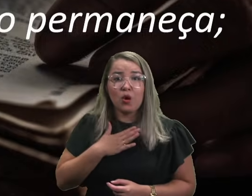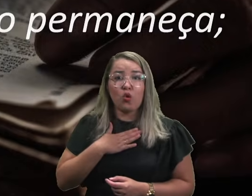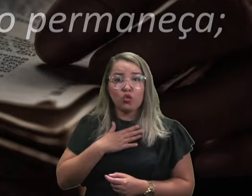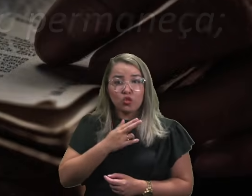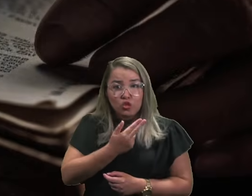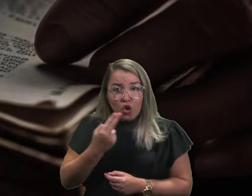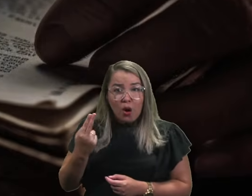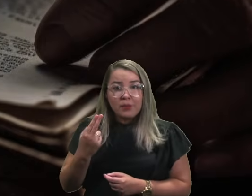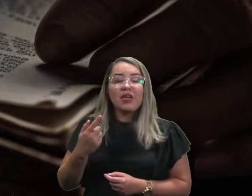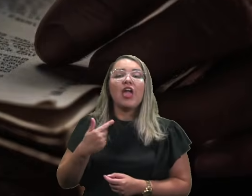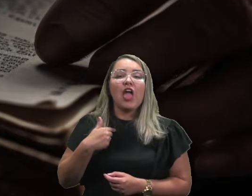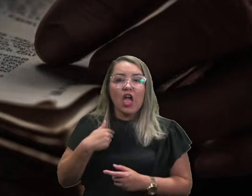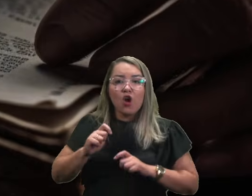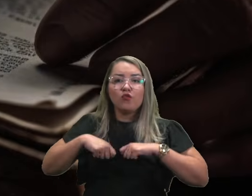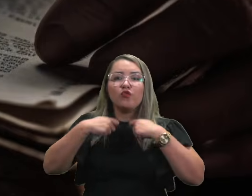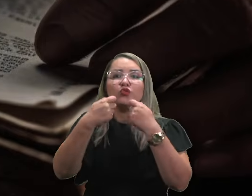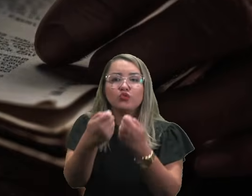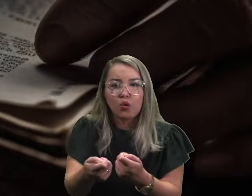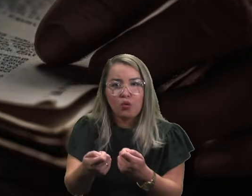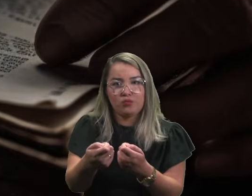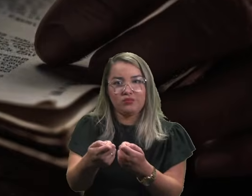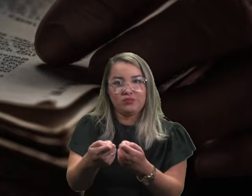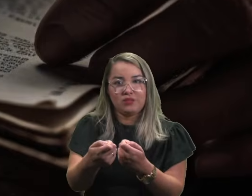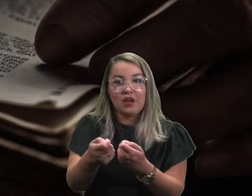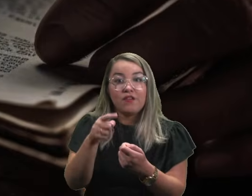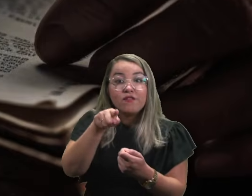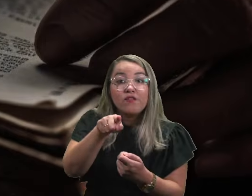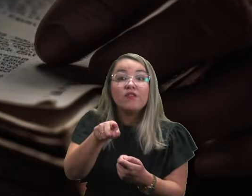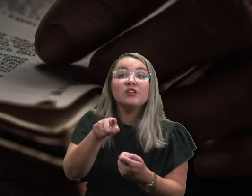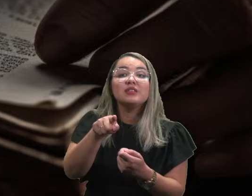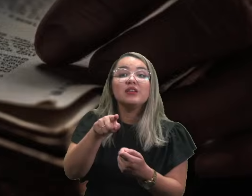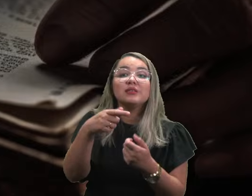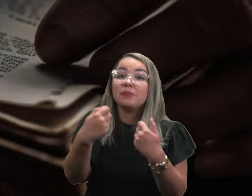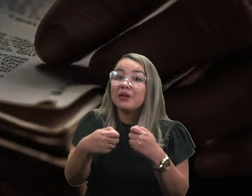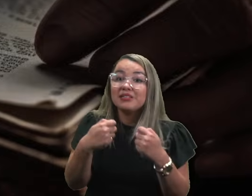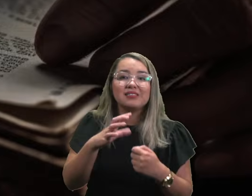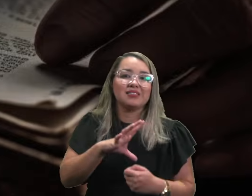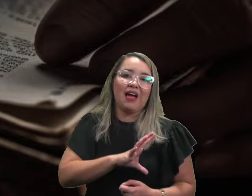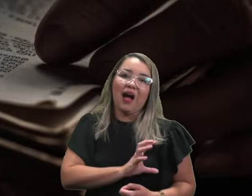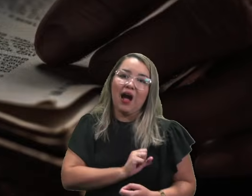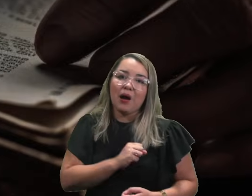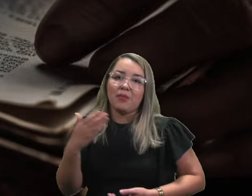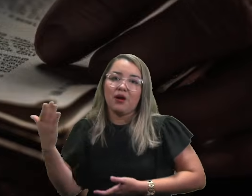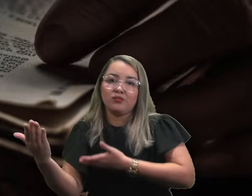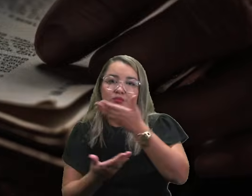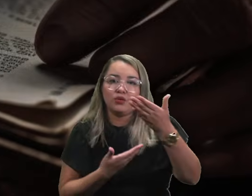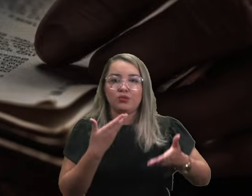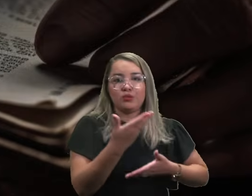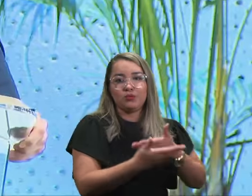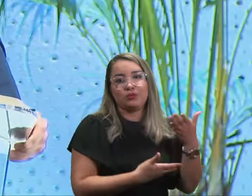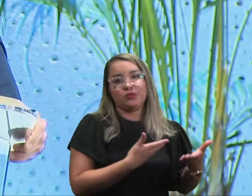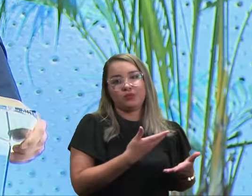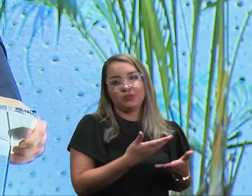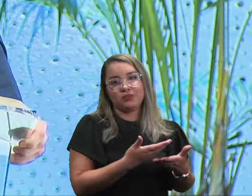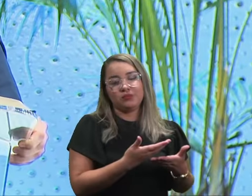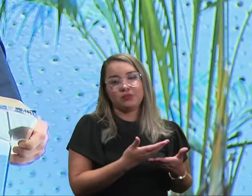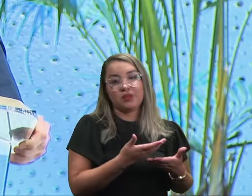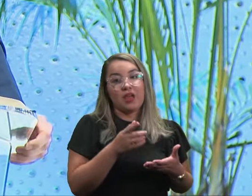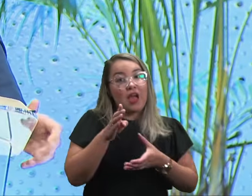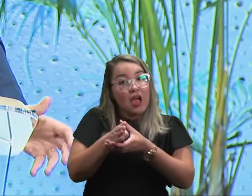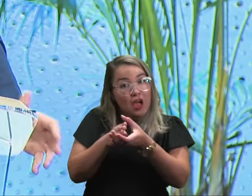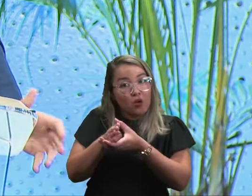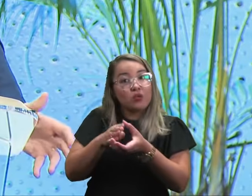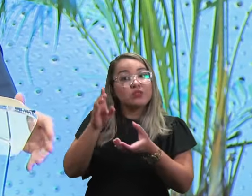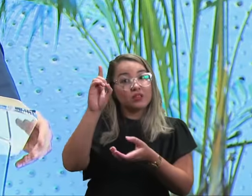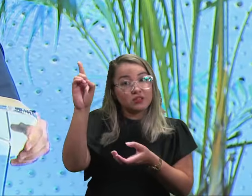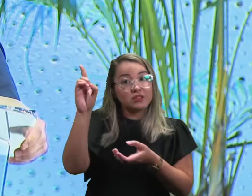conceda. Isto vos mando, que vos ameis uns aos outros. É um conselho de Deus?